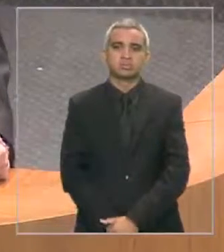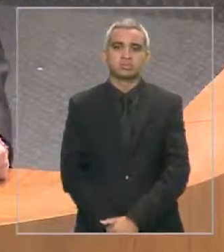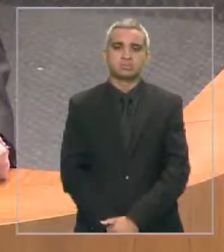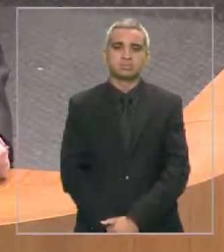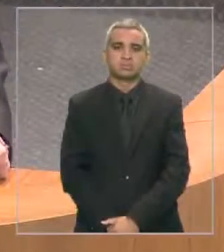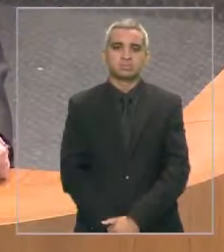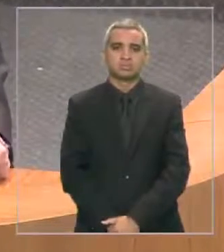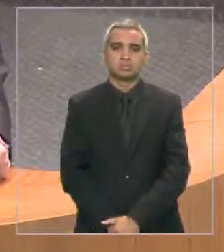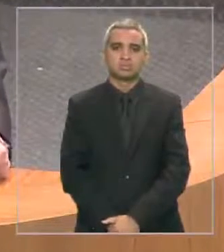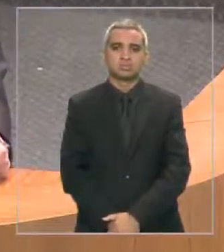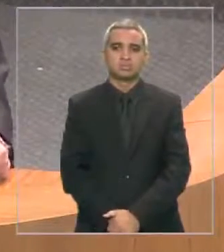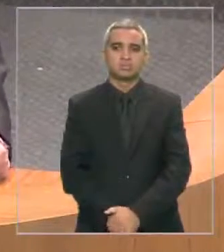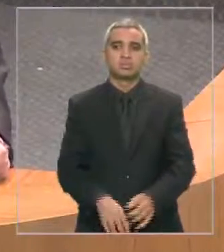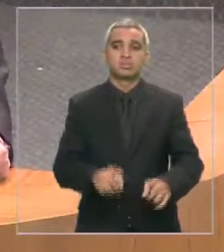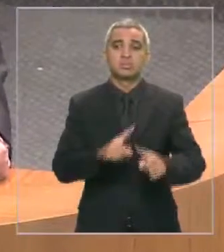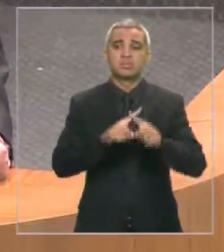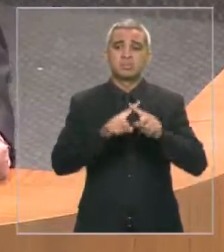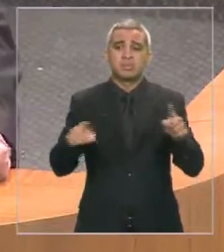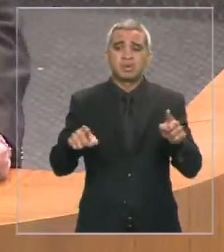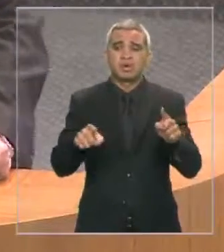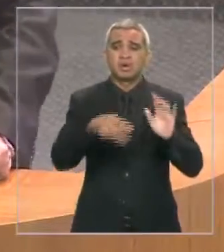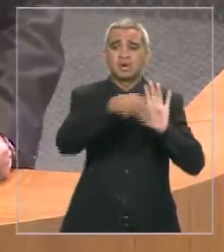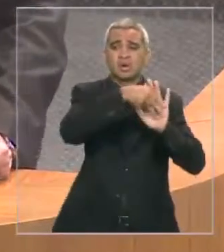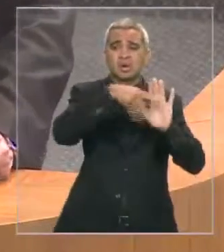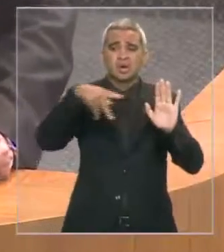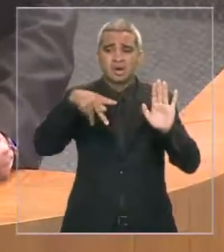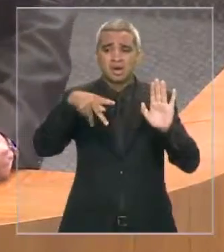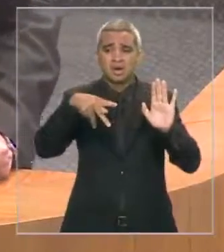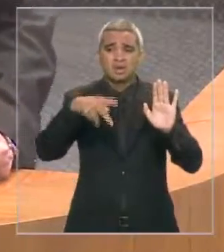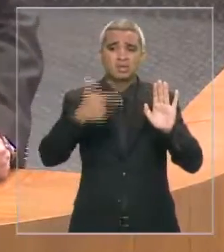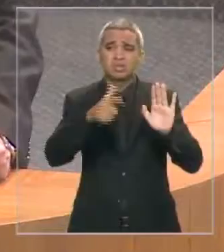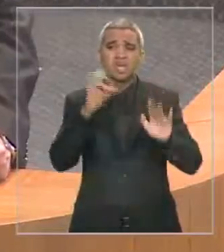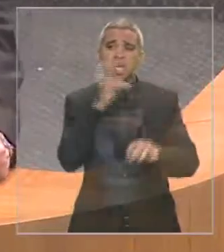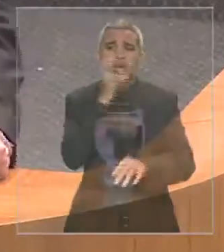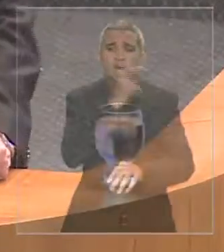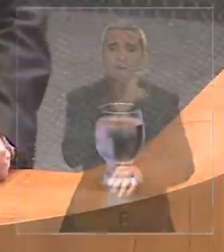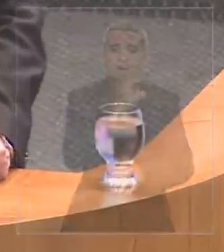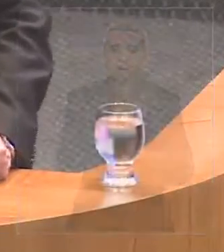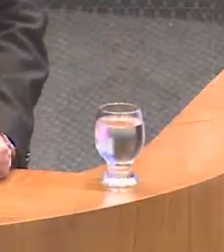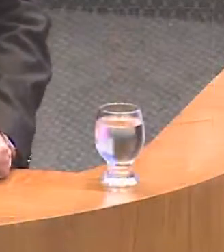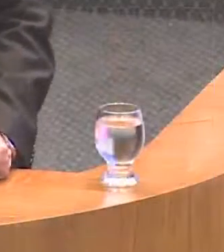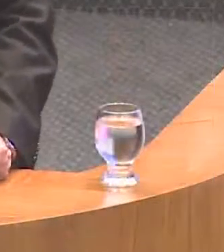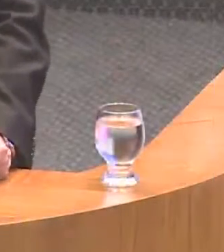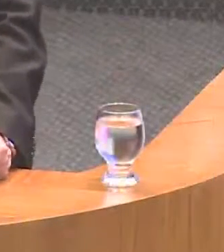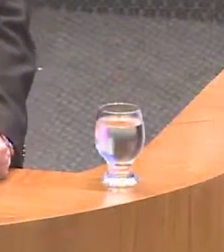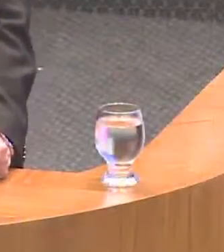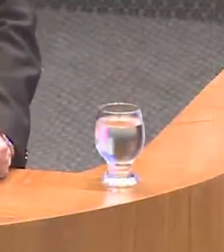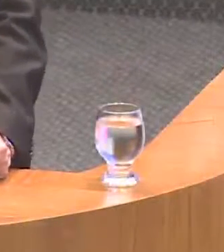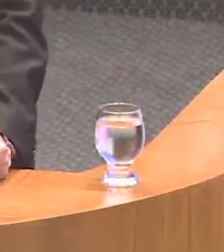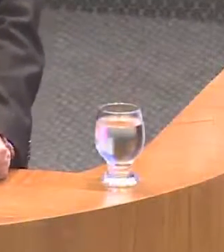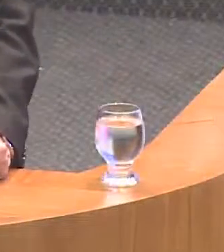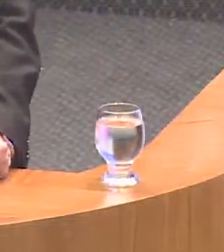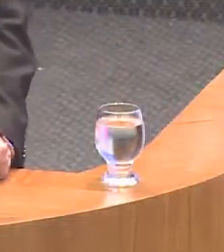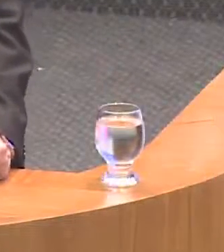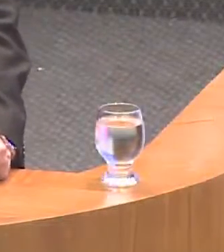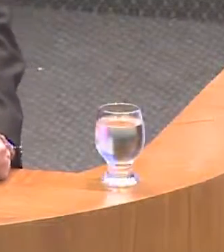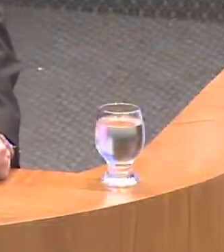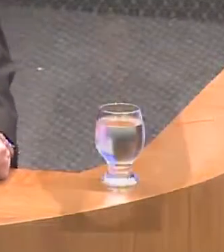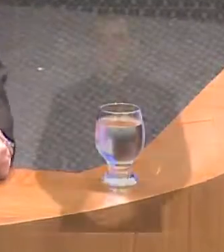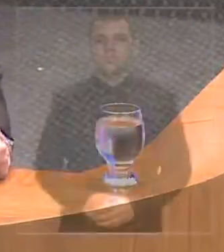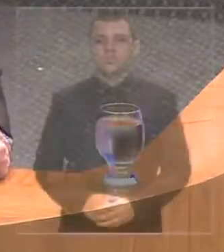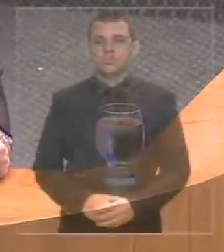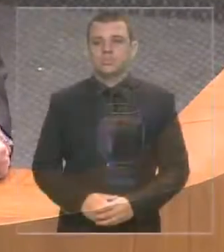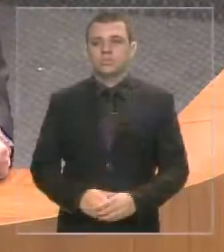Mas as medidas que estão chegando aqui não têm nem urgência, nem prioridade. E quando tem prioridade, não tem urgência. Quando tem urgência, não tem